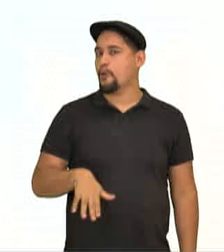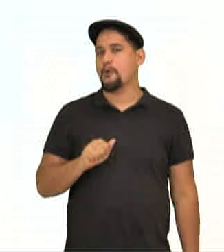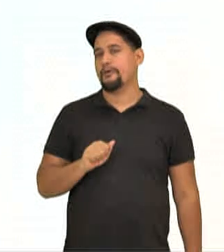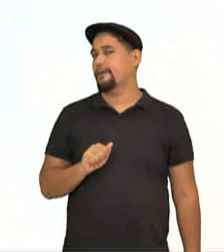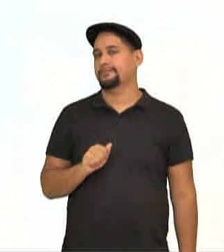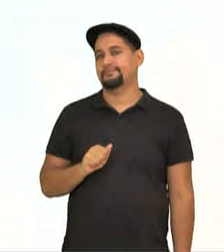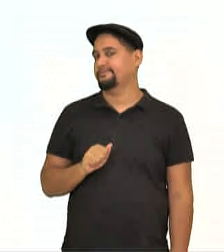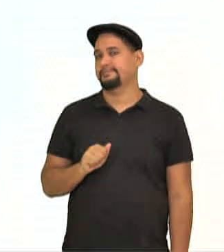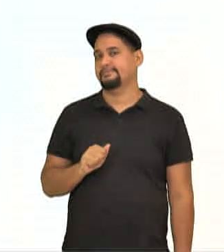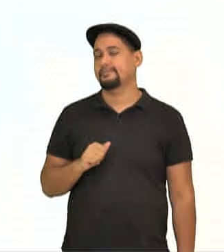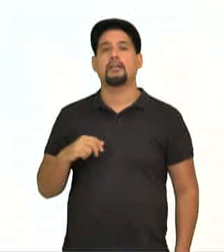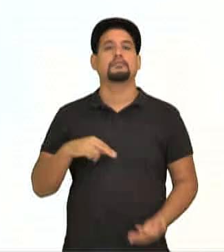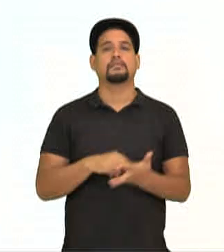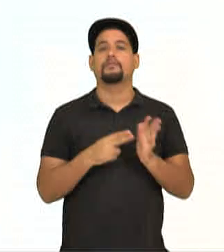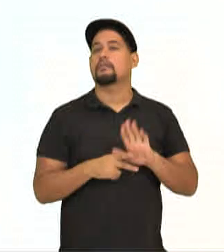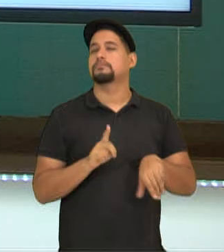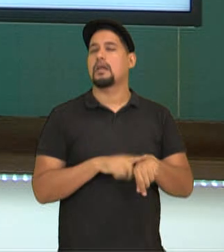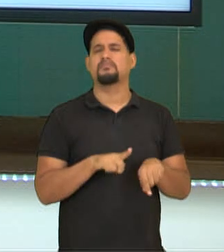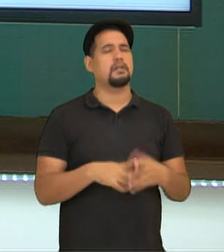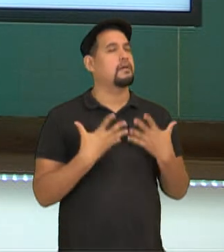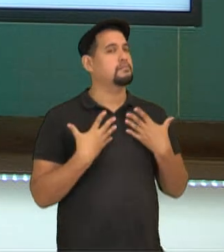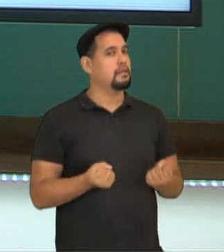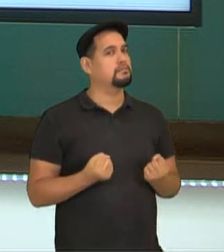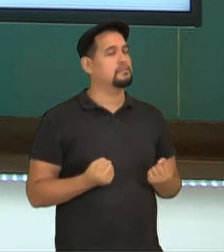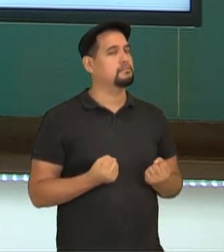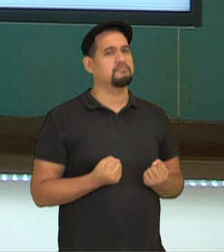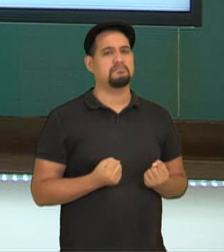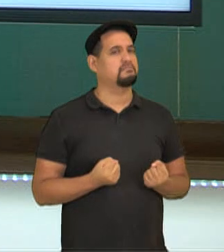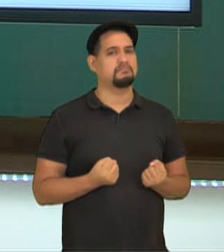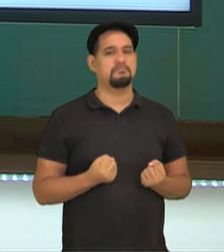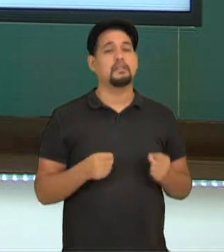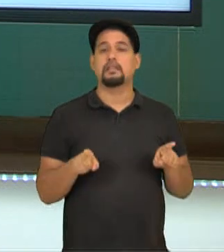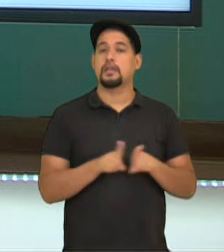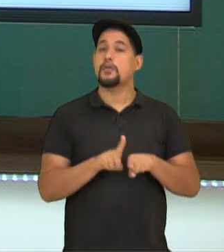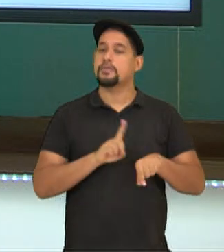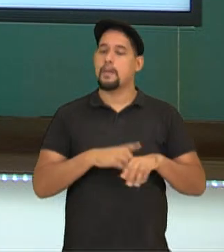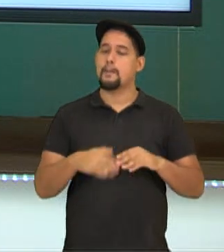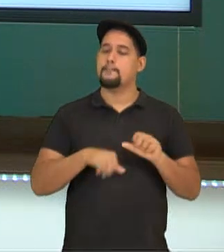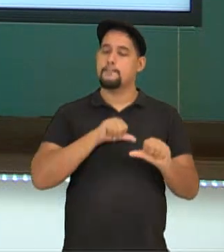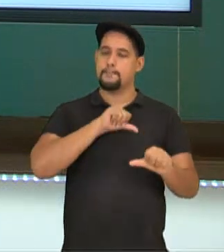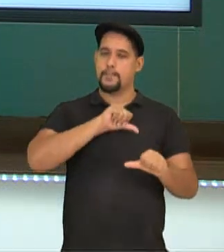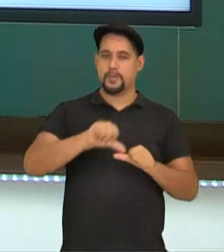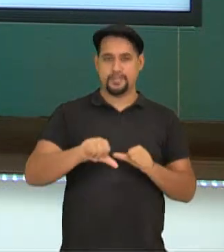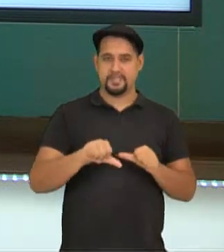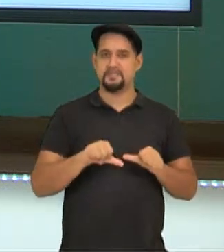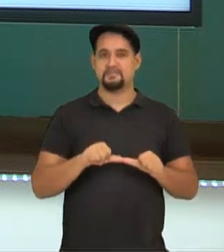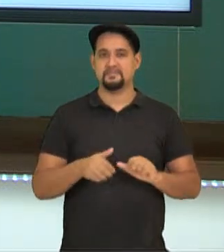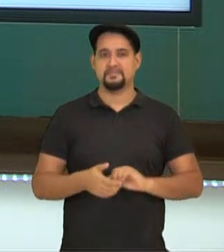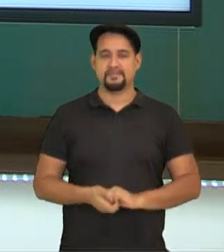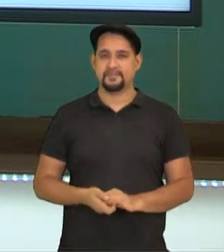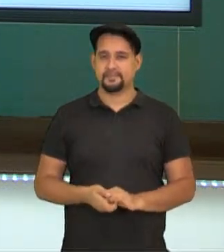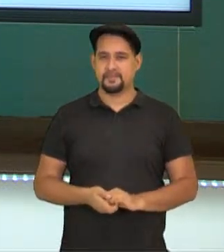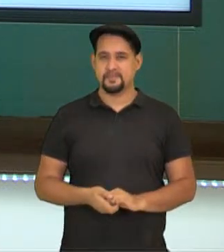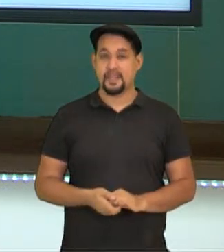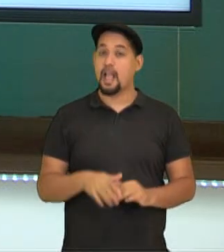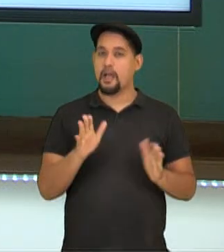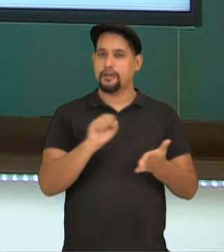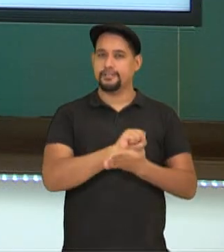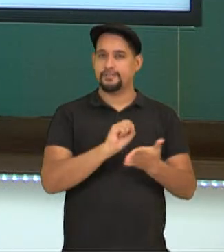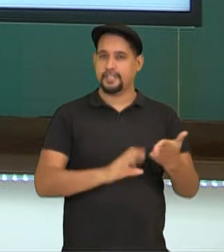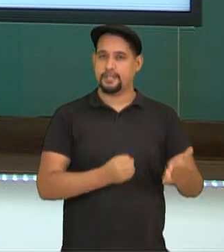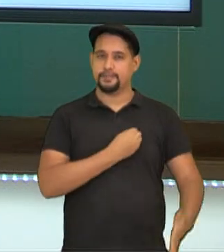Então, eu marquei tempo e negação. Eu nego e um tempo marca para frente. Vamos para a